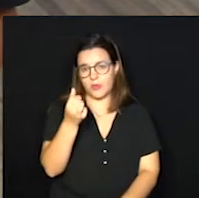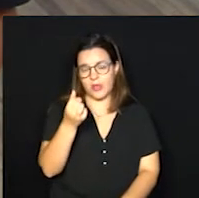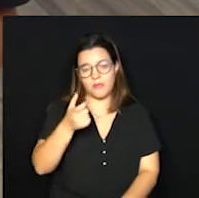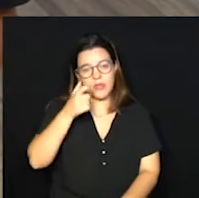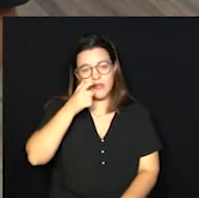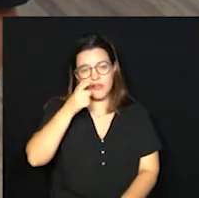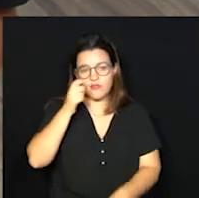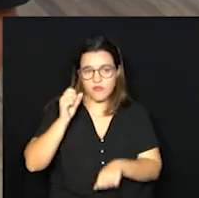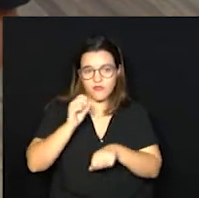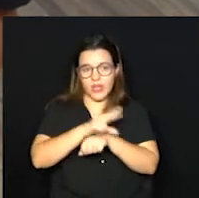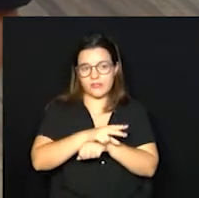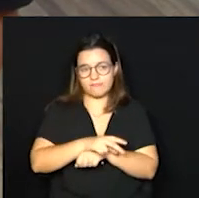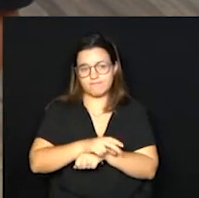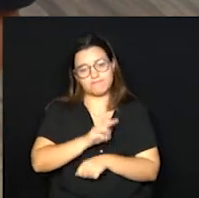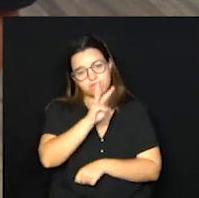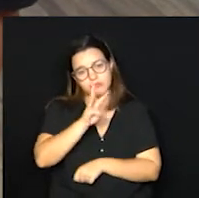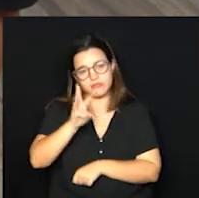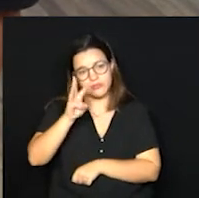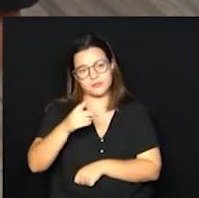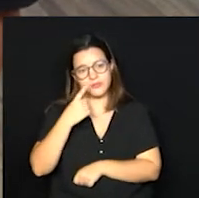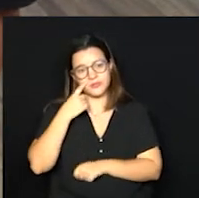vagas